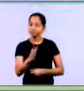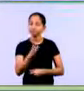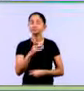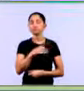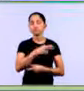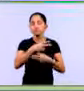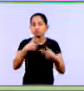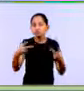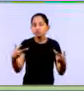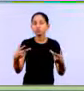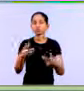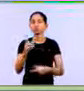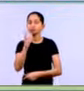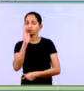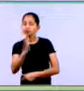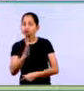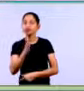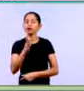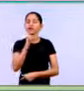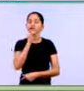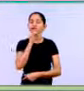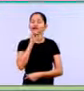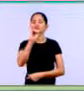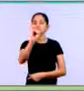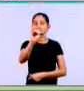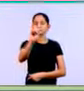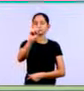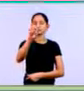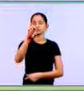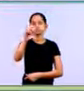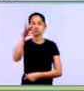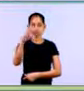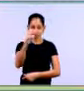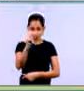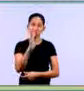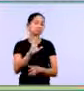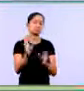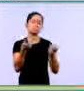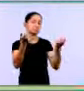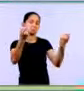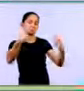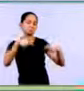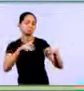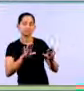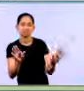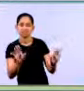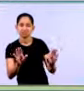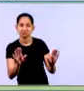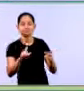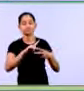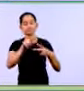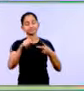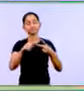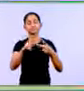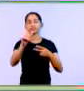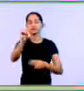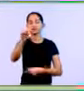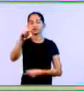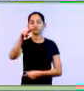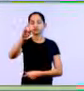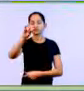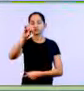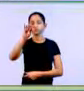formas de exclusão: a isenção, que é a dispensa do pagamento do crédito tributário, e a anistia, que